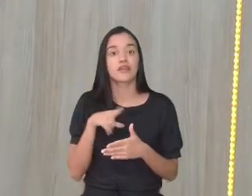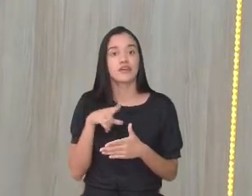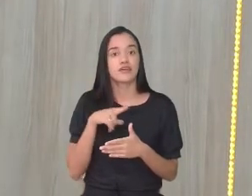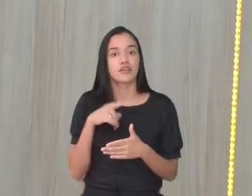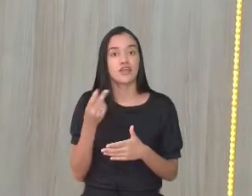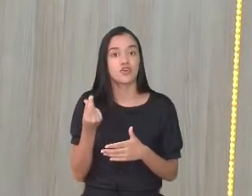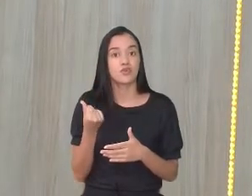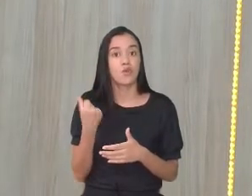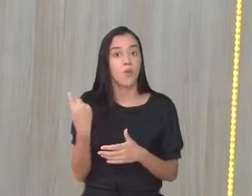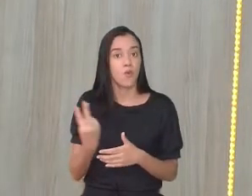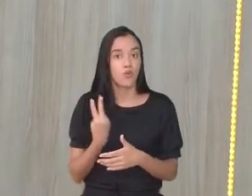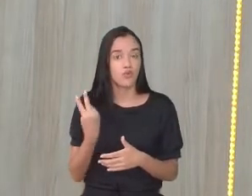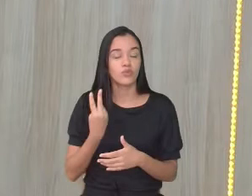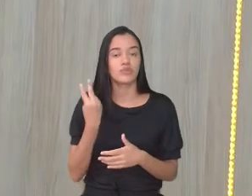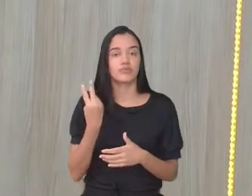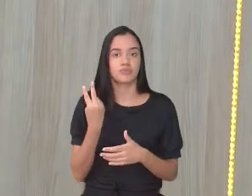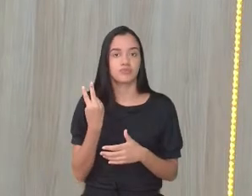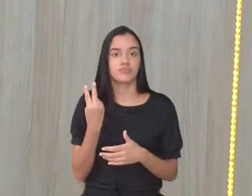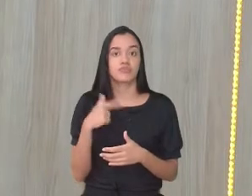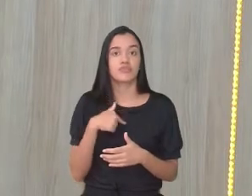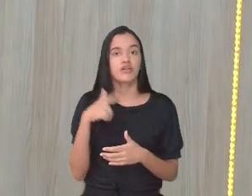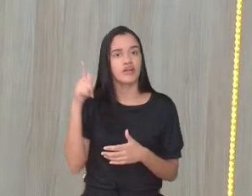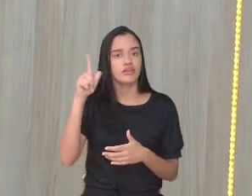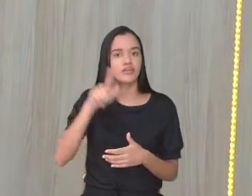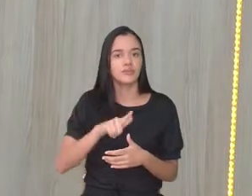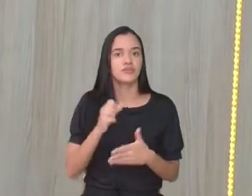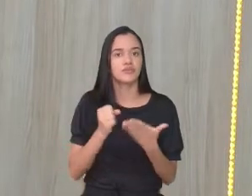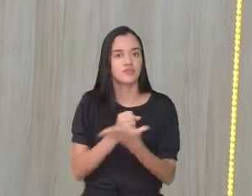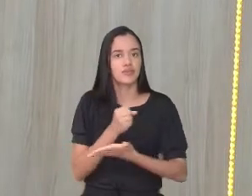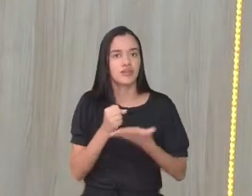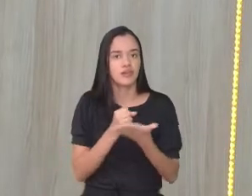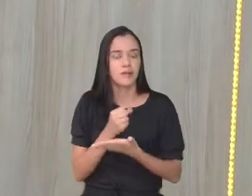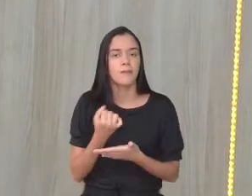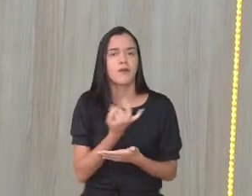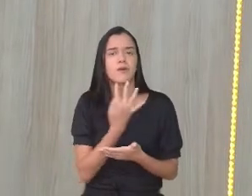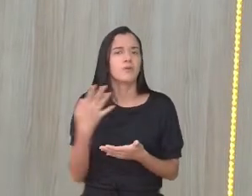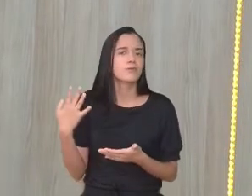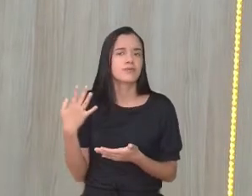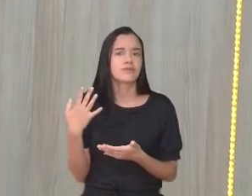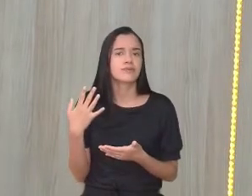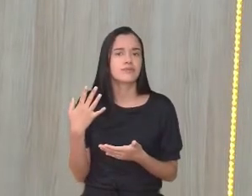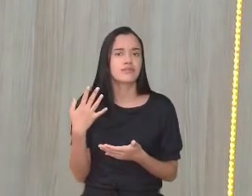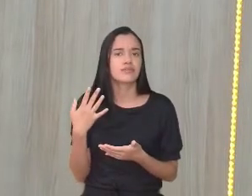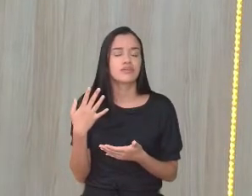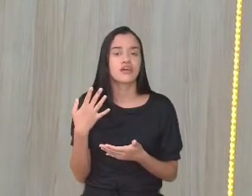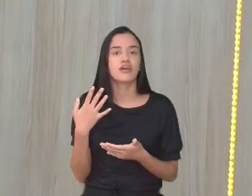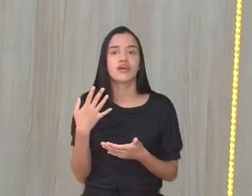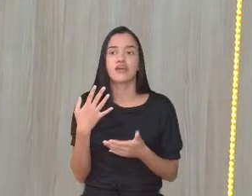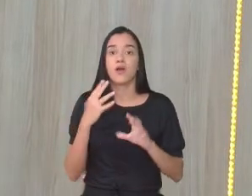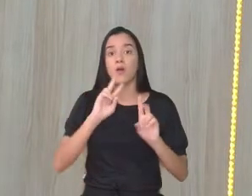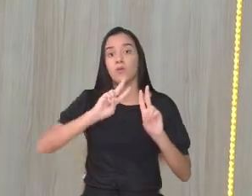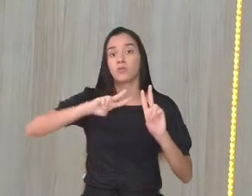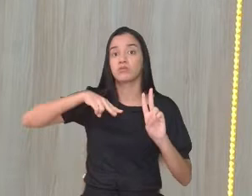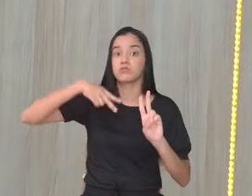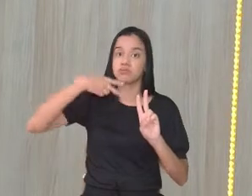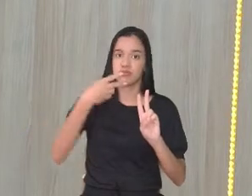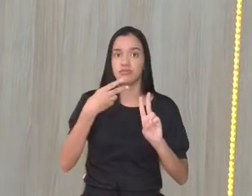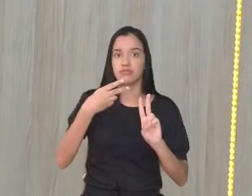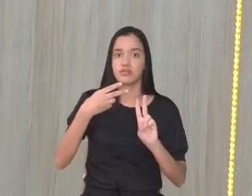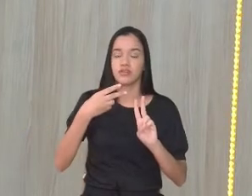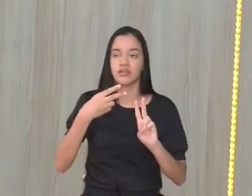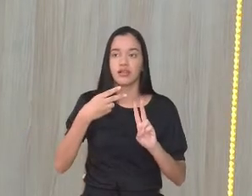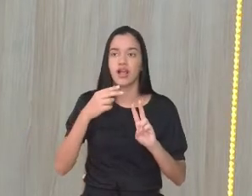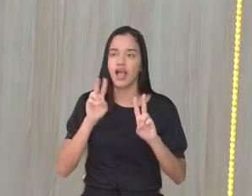valorzinho do expoente e a gente vai repetir o valor da base quantas vezes for o expoente, certo? Essa